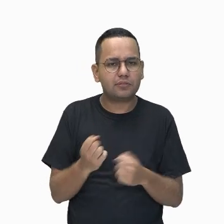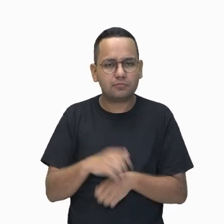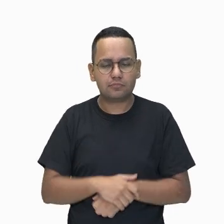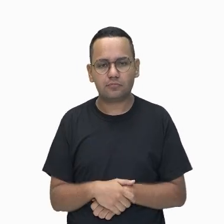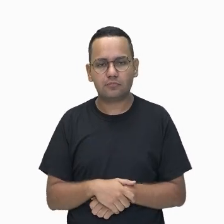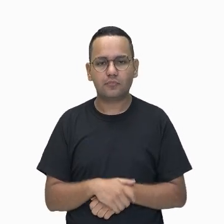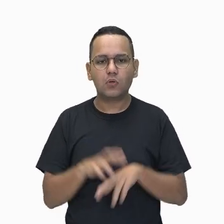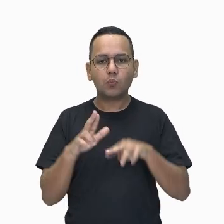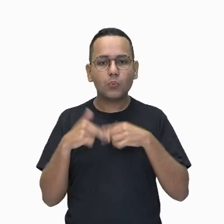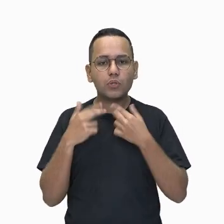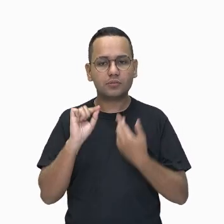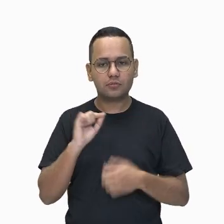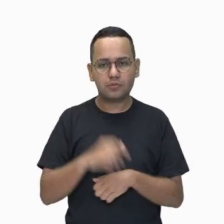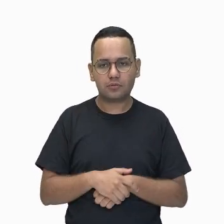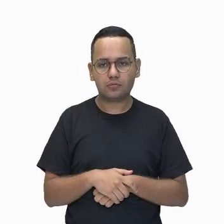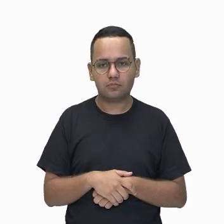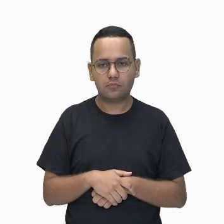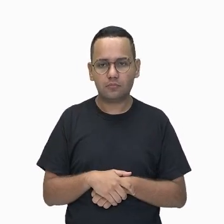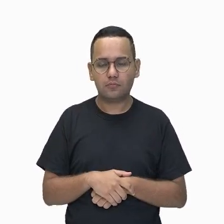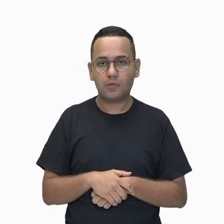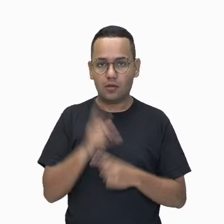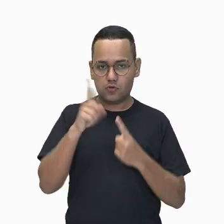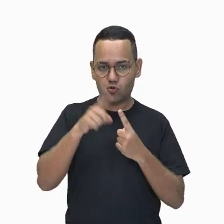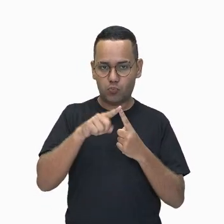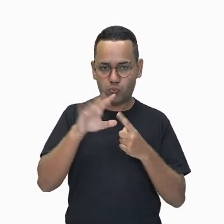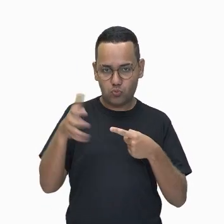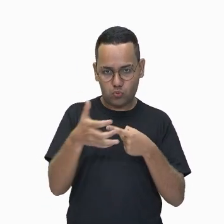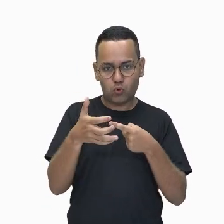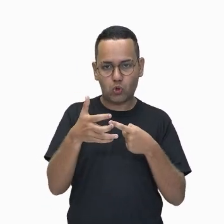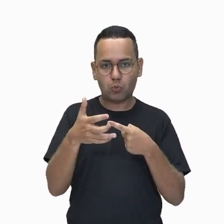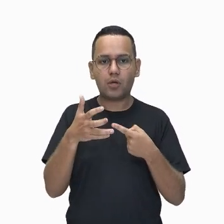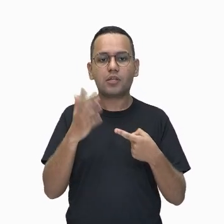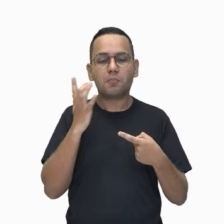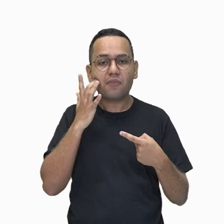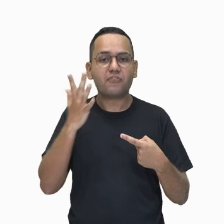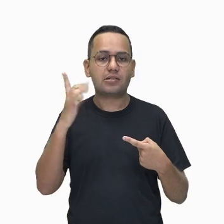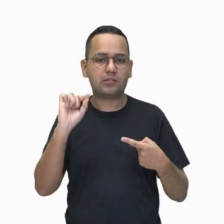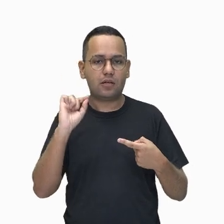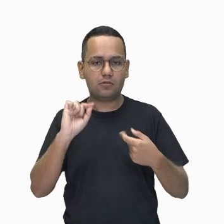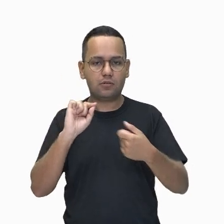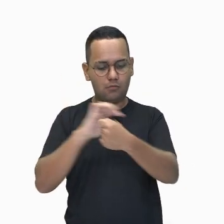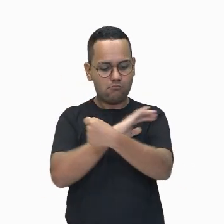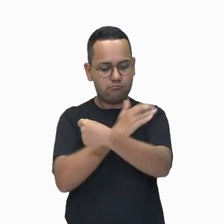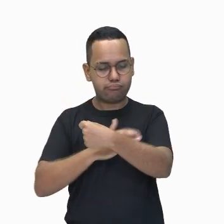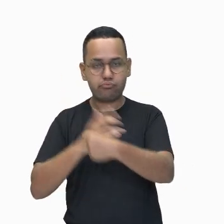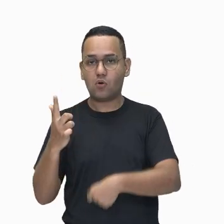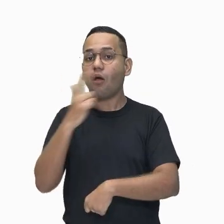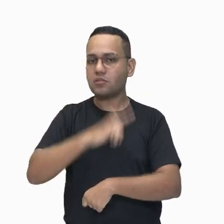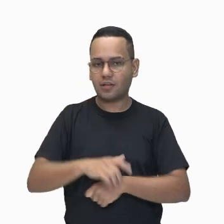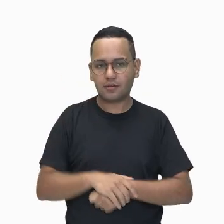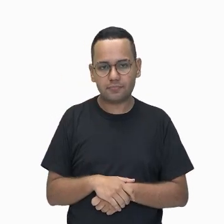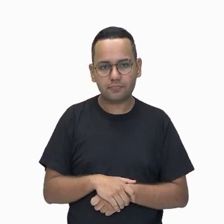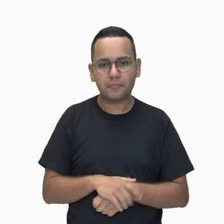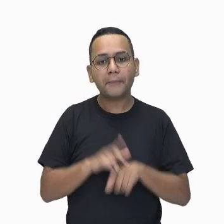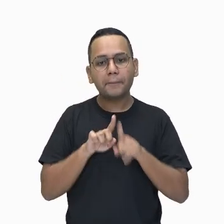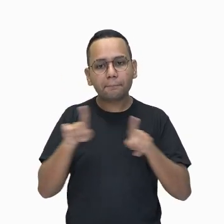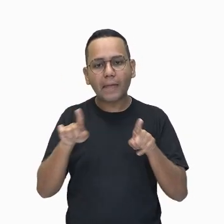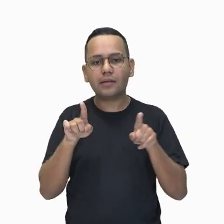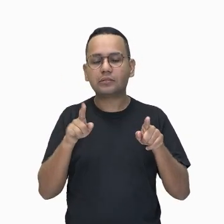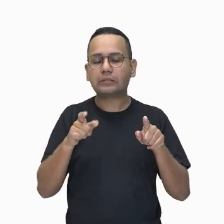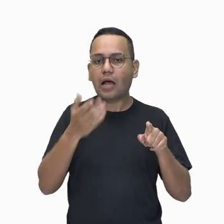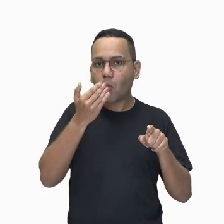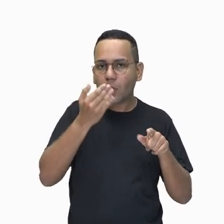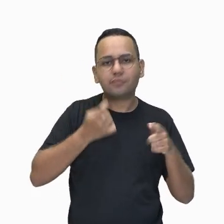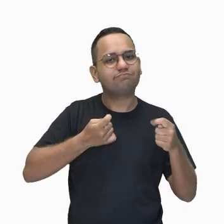dos casos, os endomorfos têm facilidade de ganhar massa muscular, uma vantagem aí para eles, né? A alimentação tem que ser mais